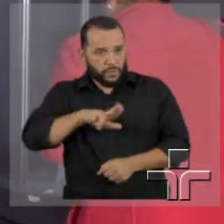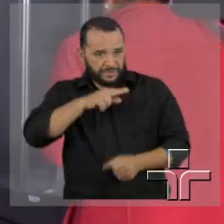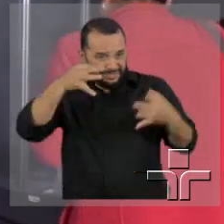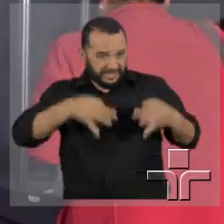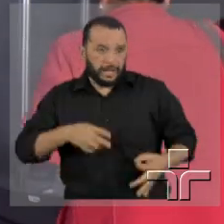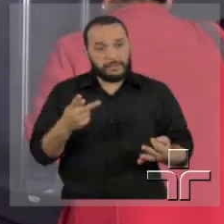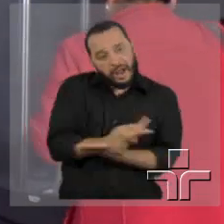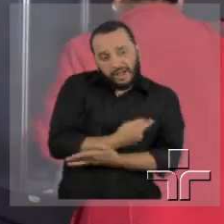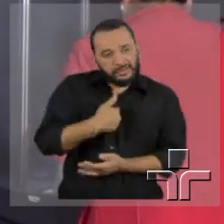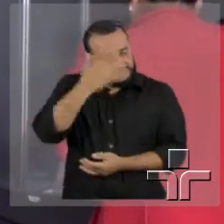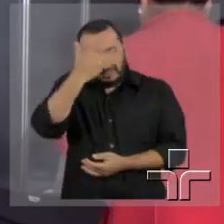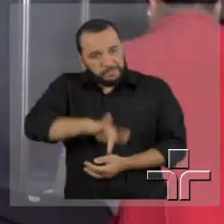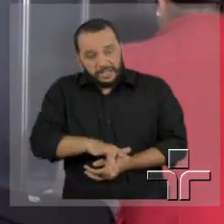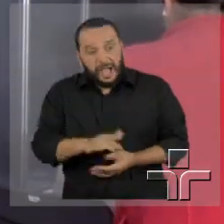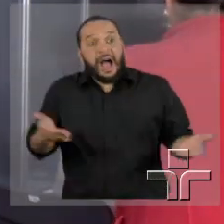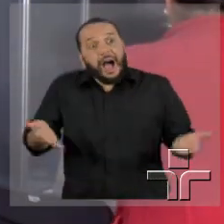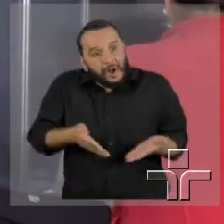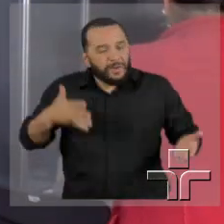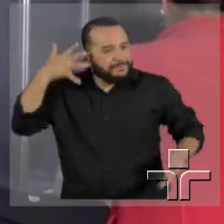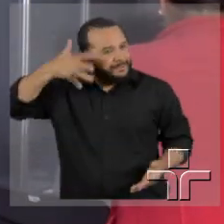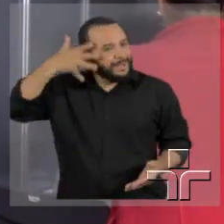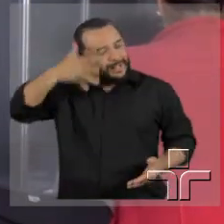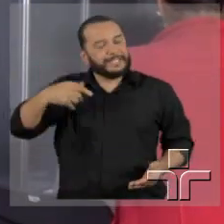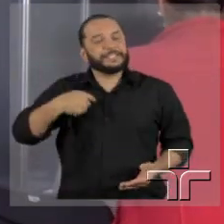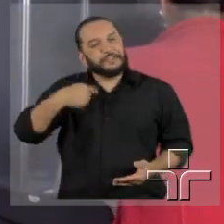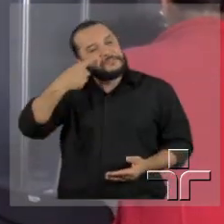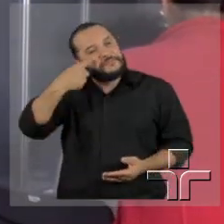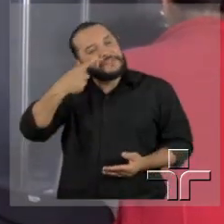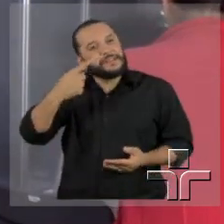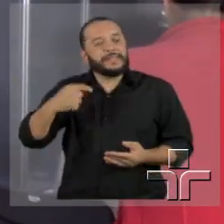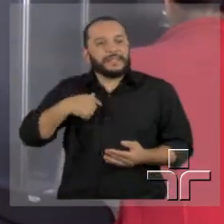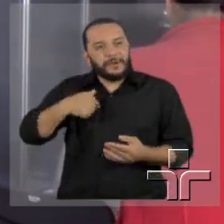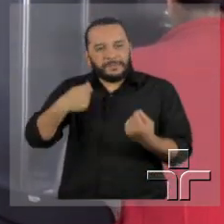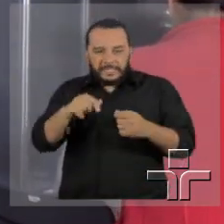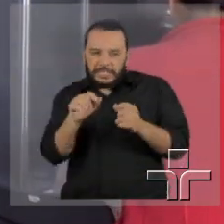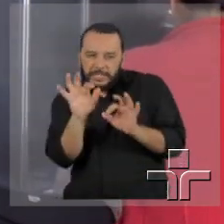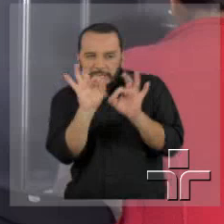certas, corretas ou não. E agora na palestra eu vi que eu só preciso de algumas